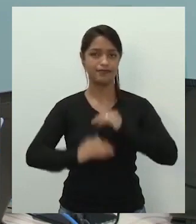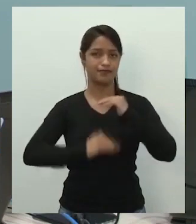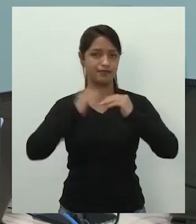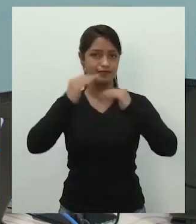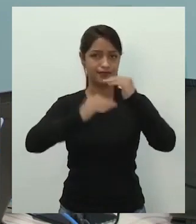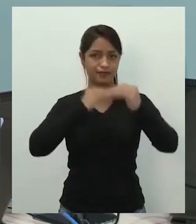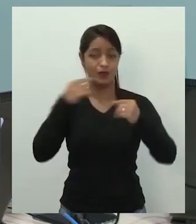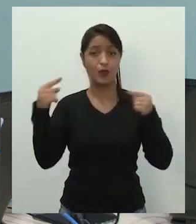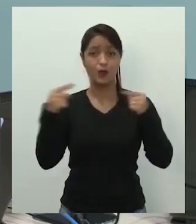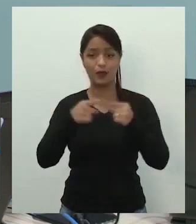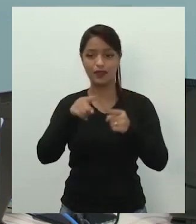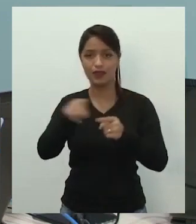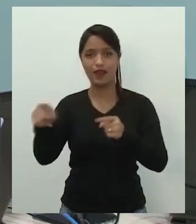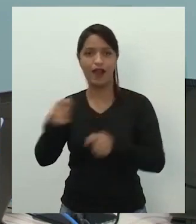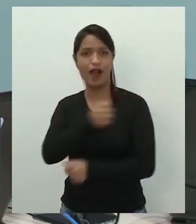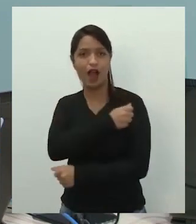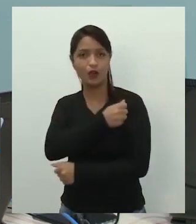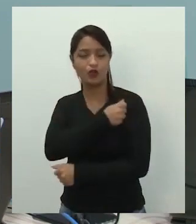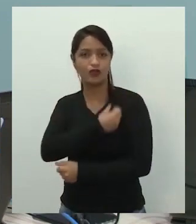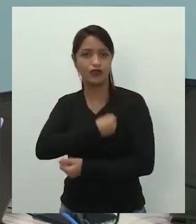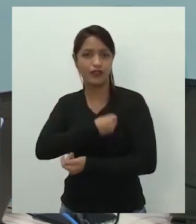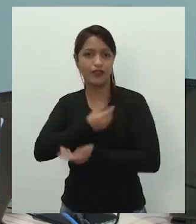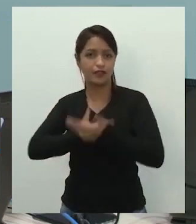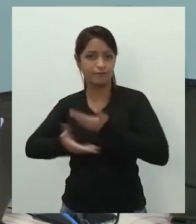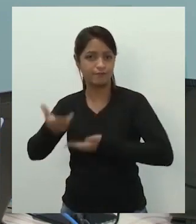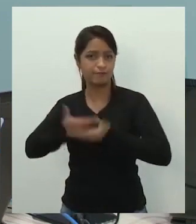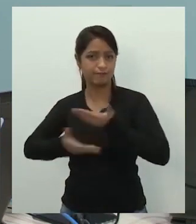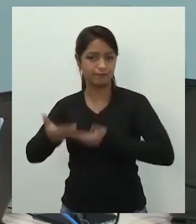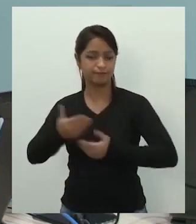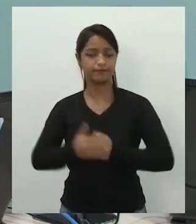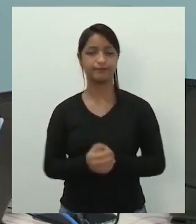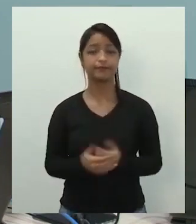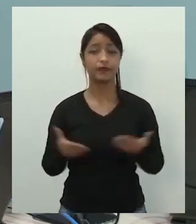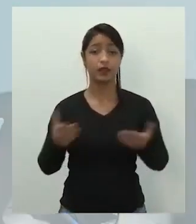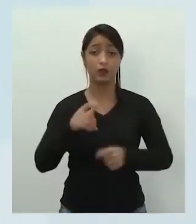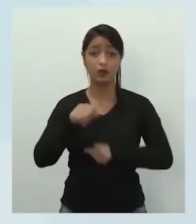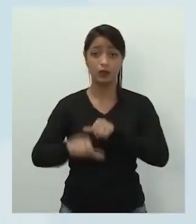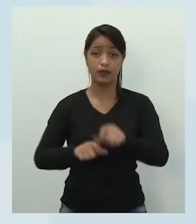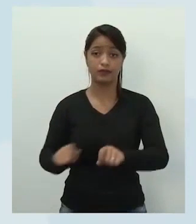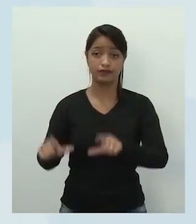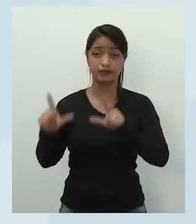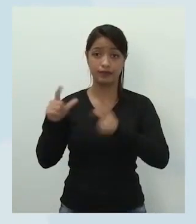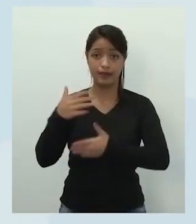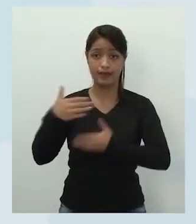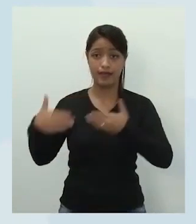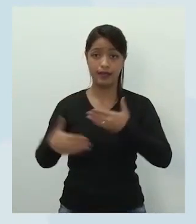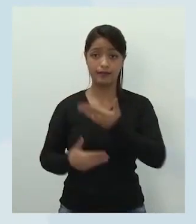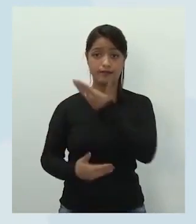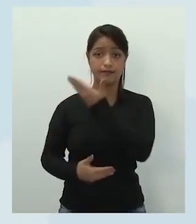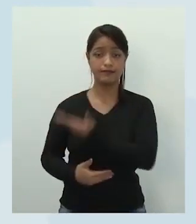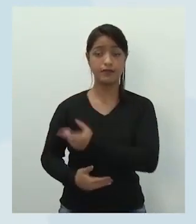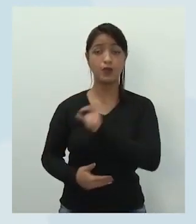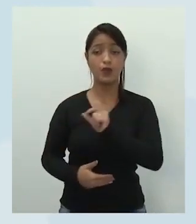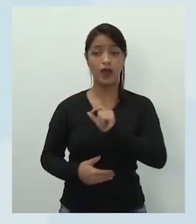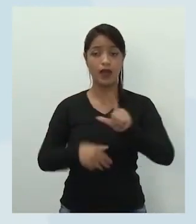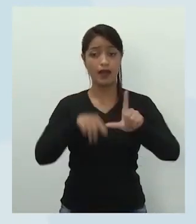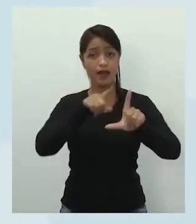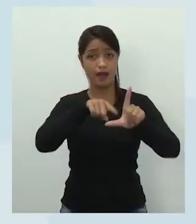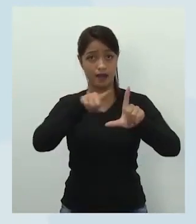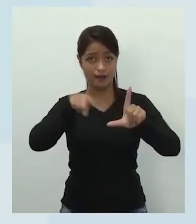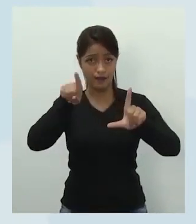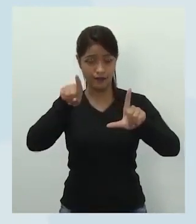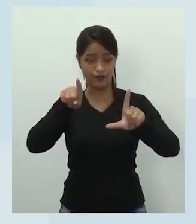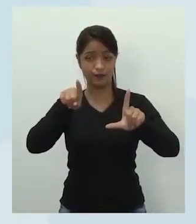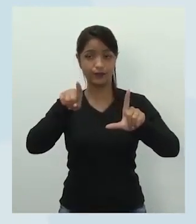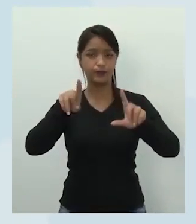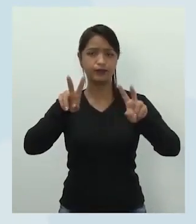estudantes. Agora a gente pode verificar, no próximo slide, a formação do gráfico aí,